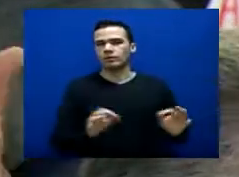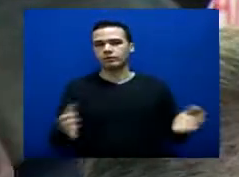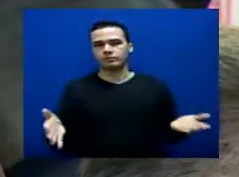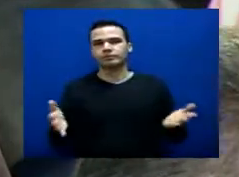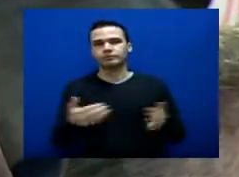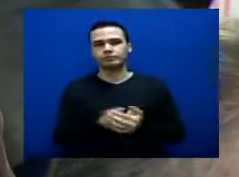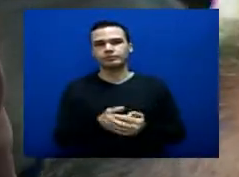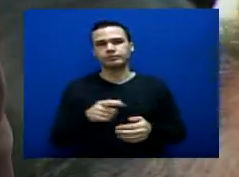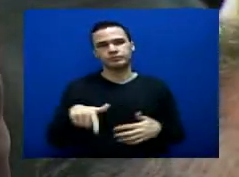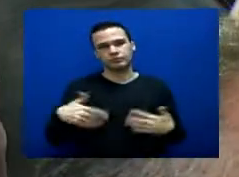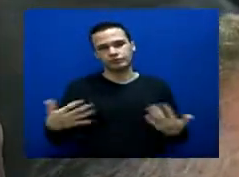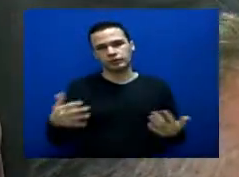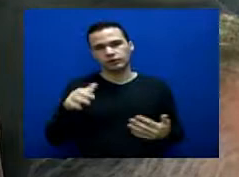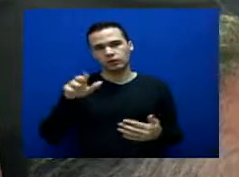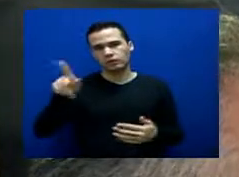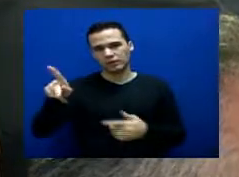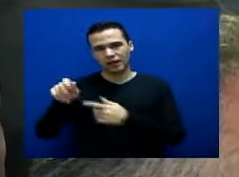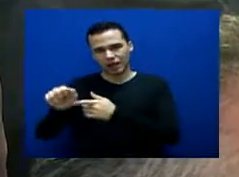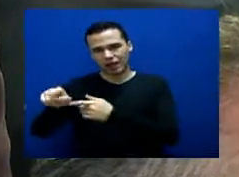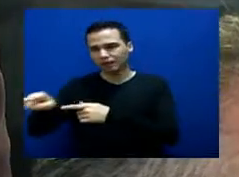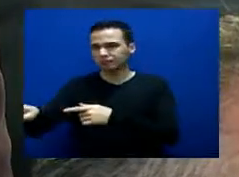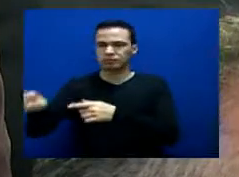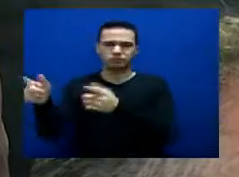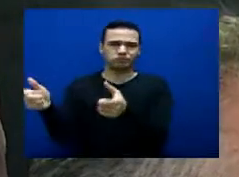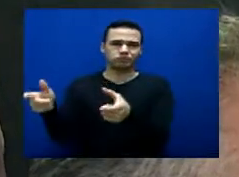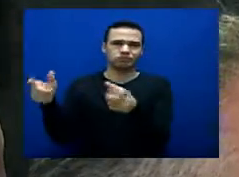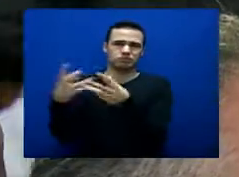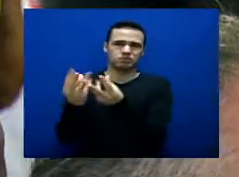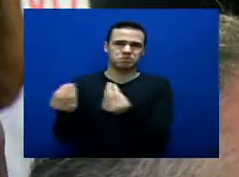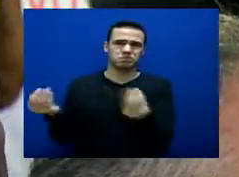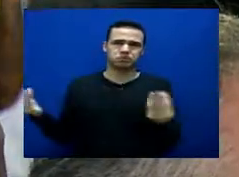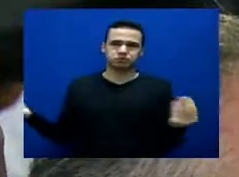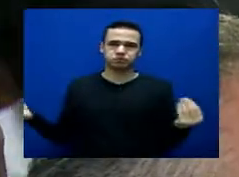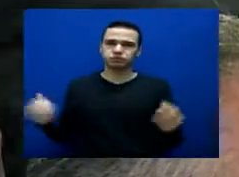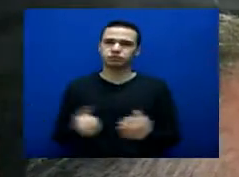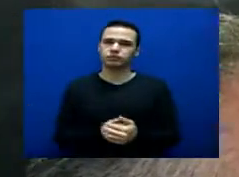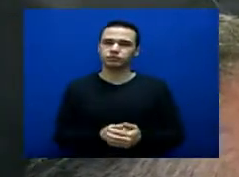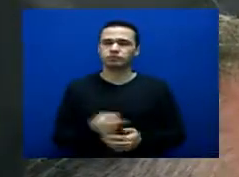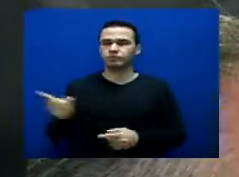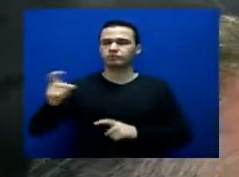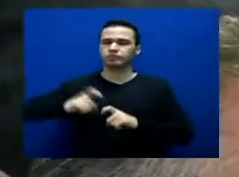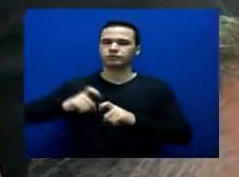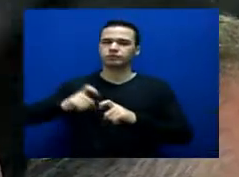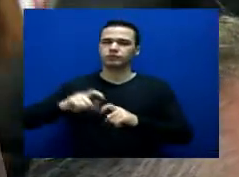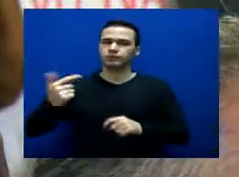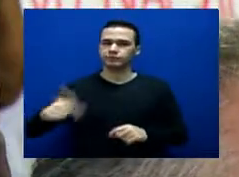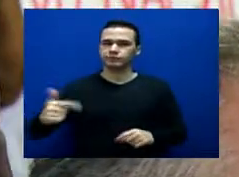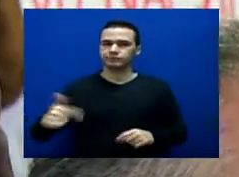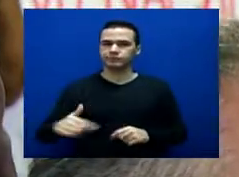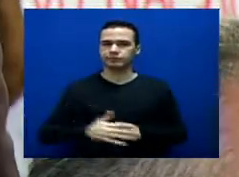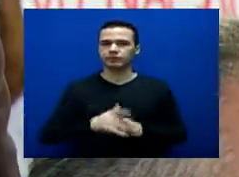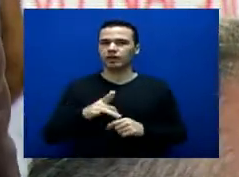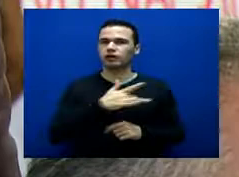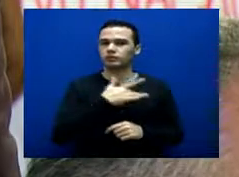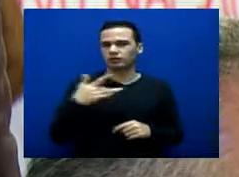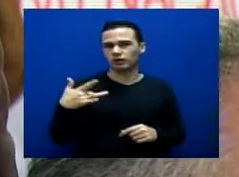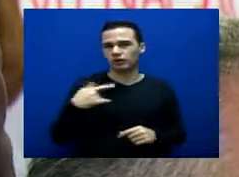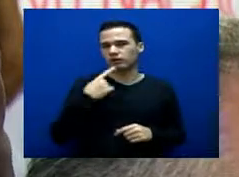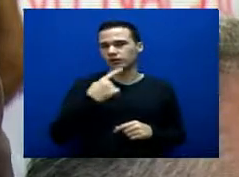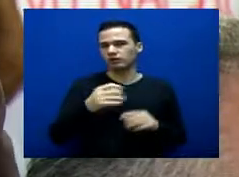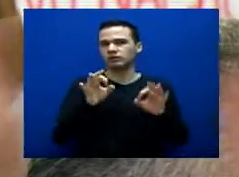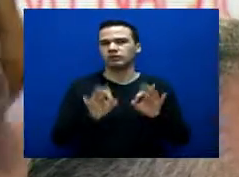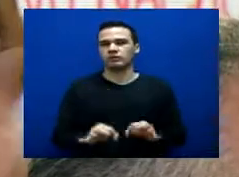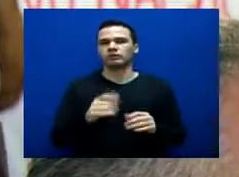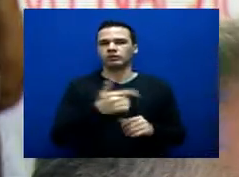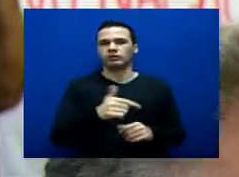Por isso que lotam os PAs. E ali também não tem médicos. Não há uma política de saúde definida na